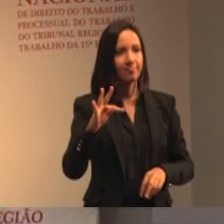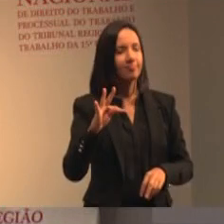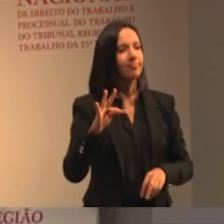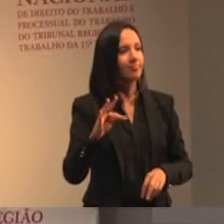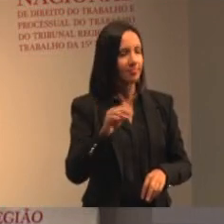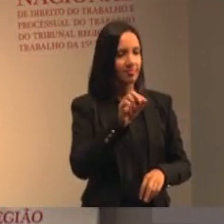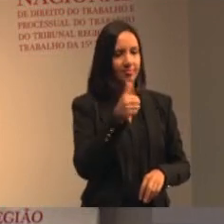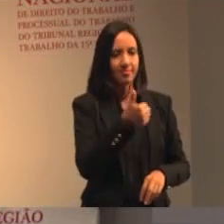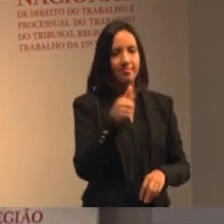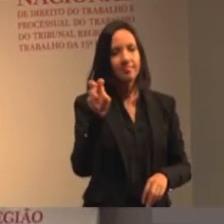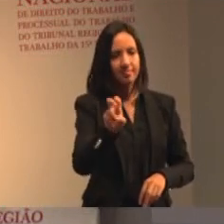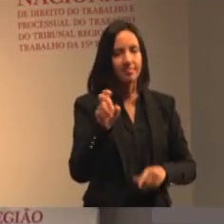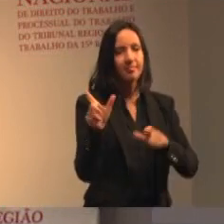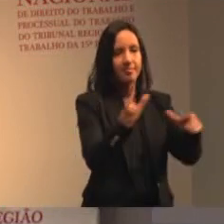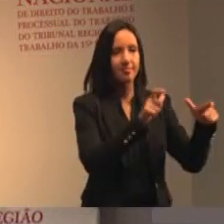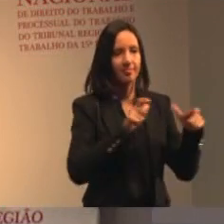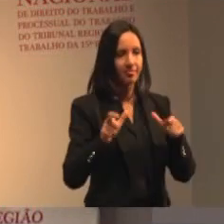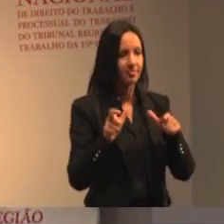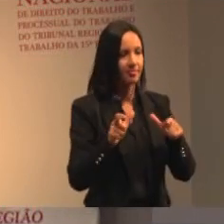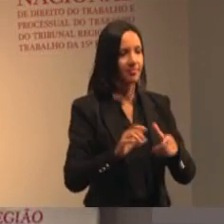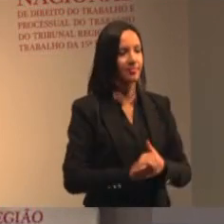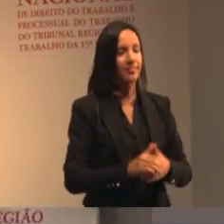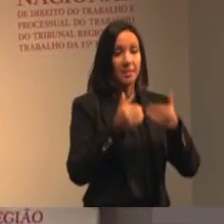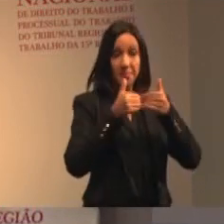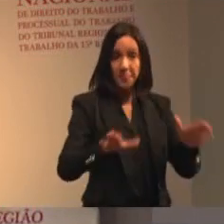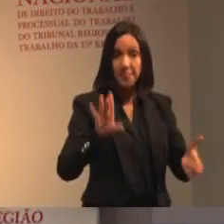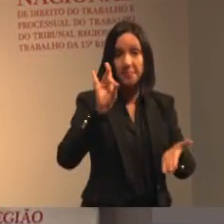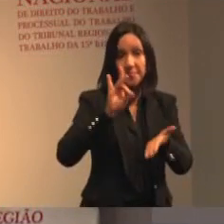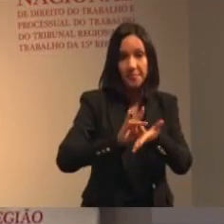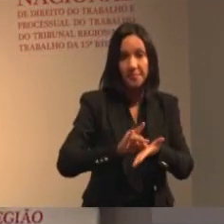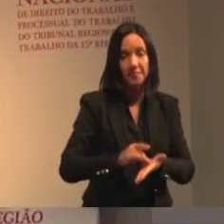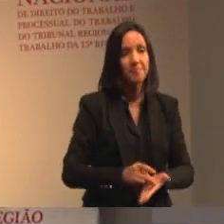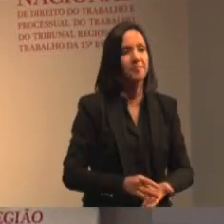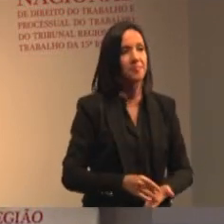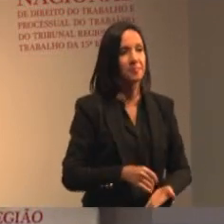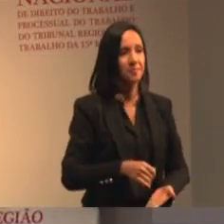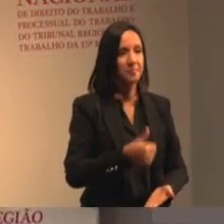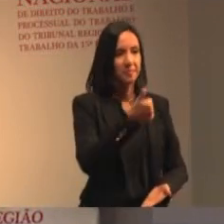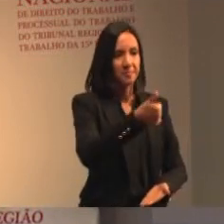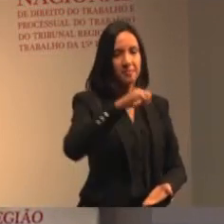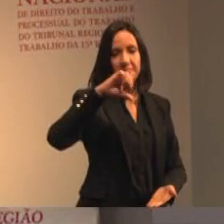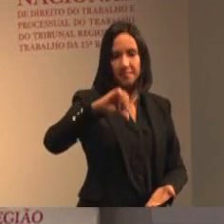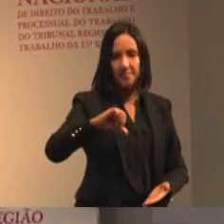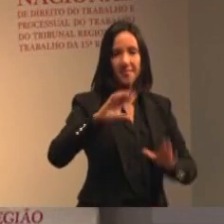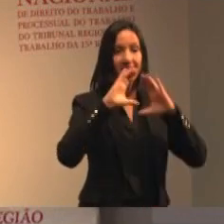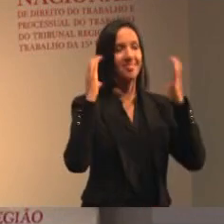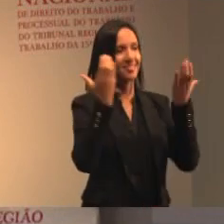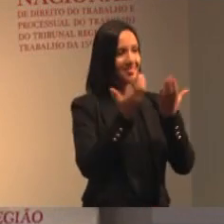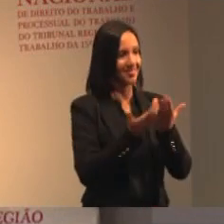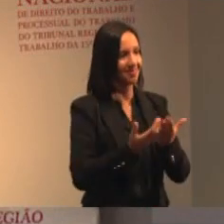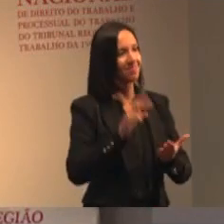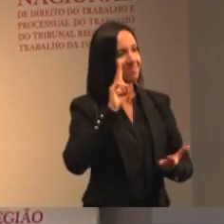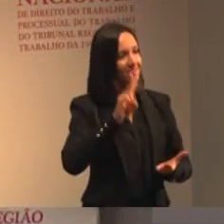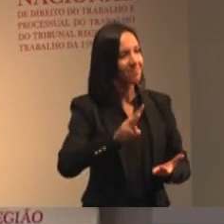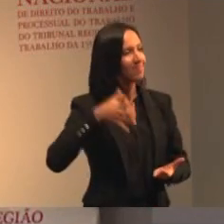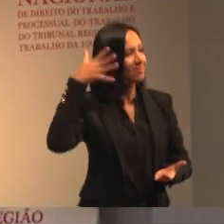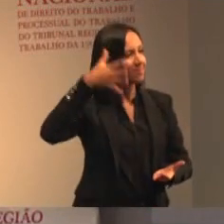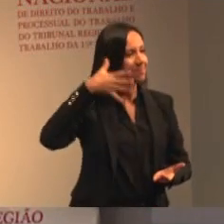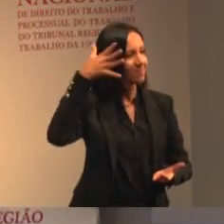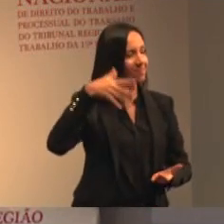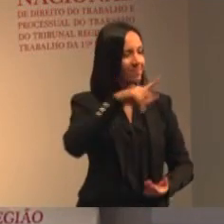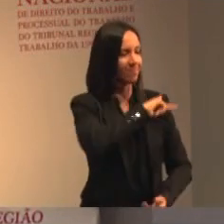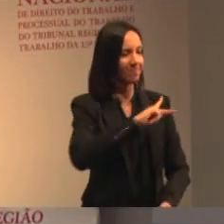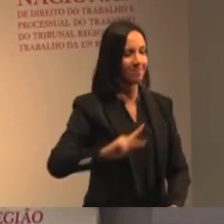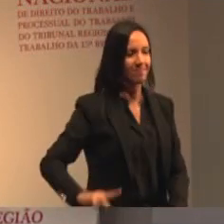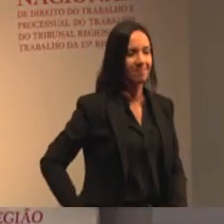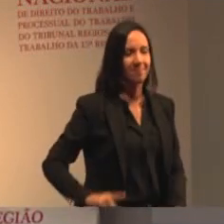Para a abertura oficial do 19º Congresso, Ouviremos agora as palavras de Sua Excelência, a